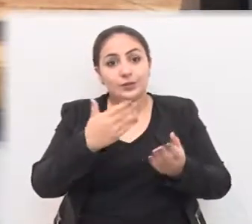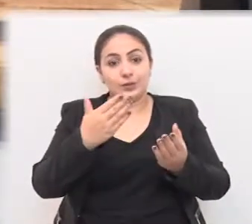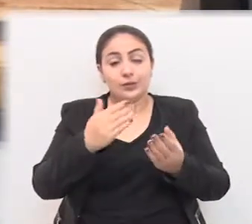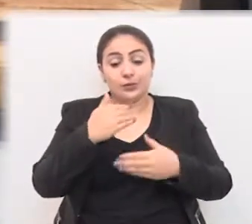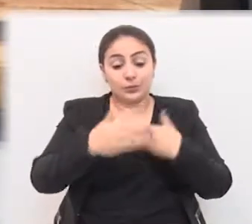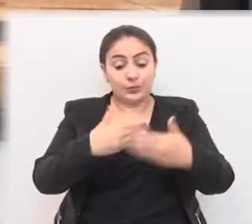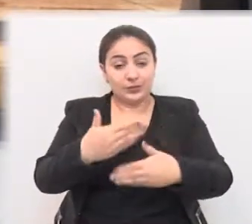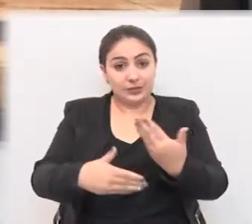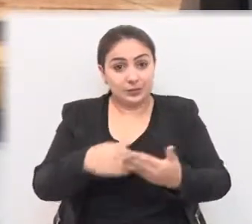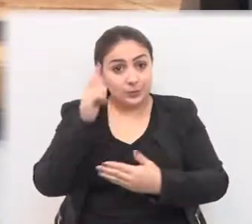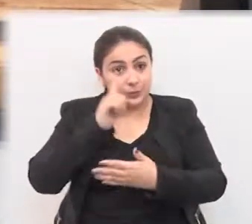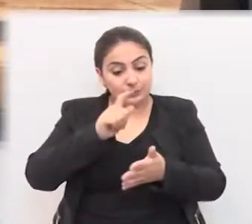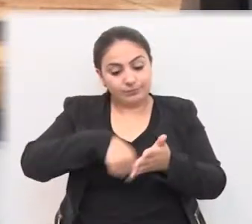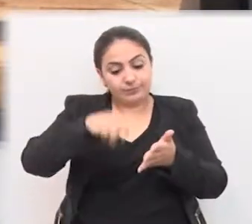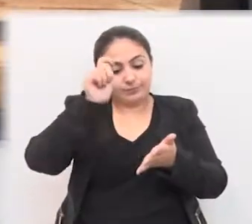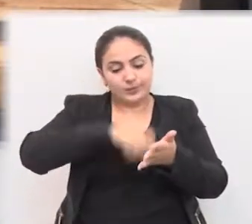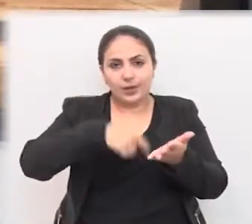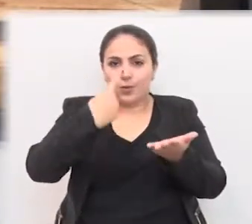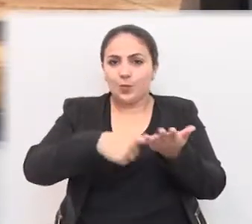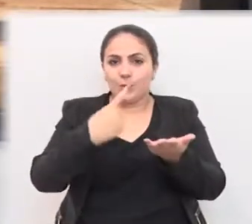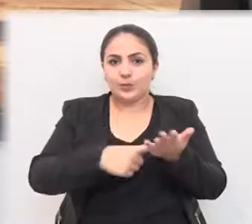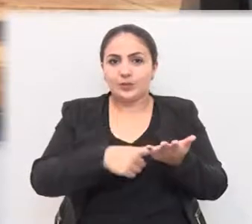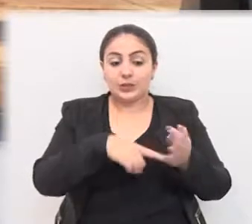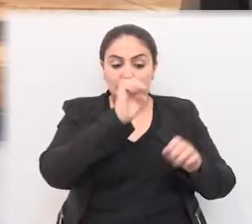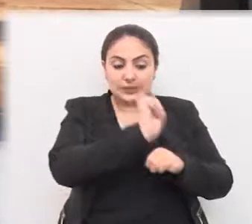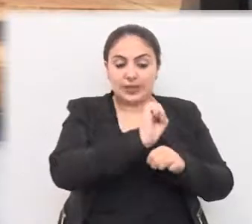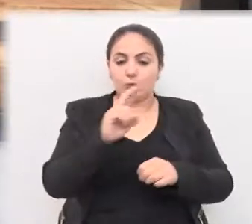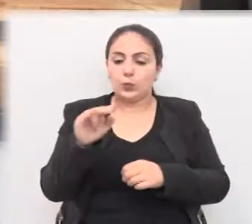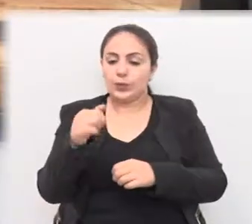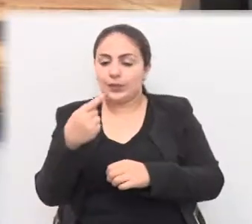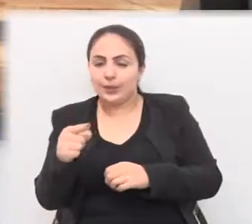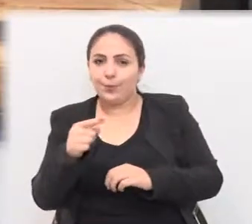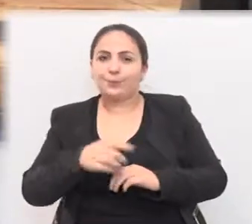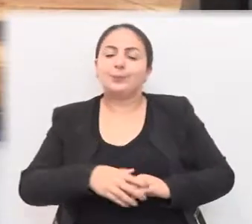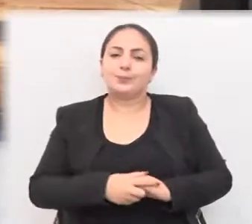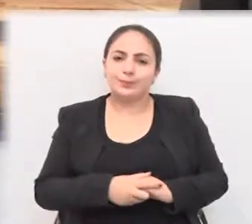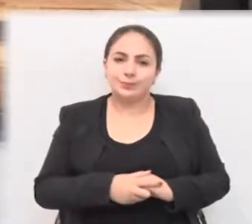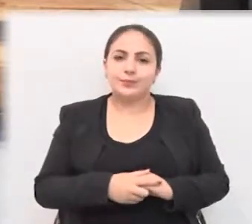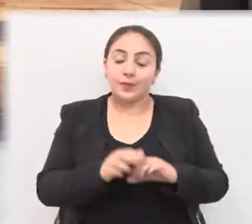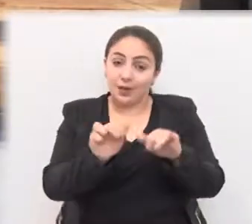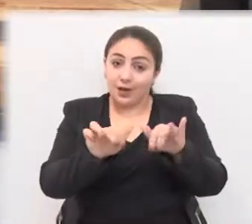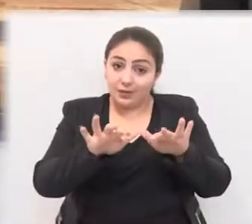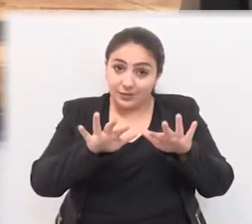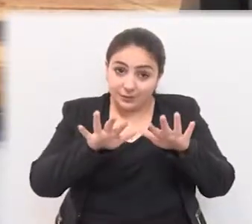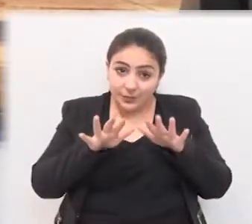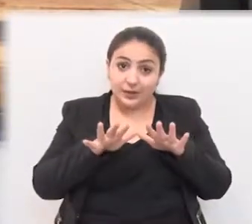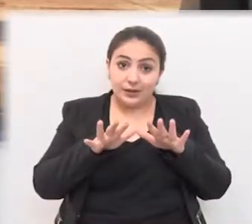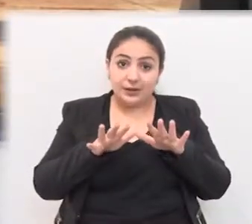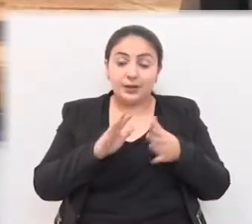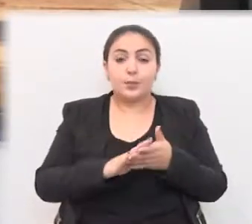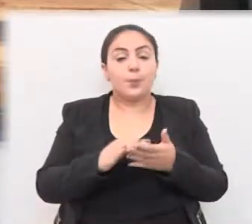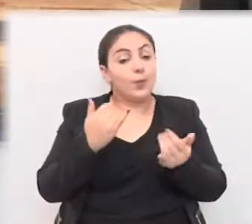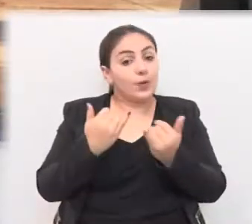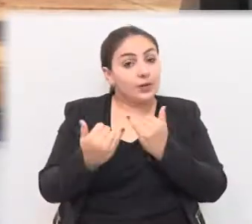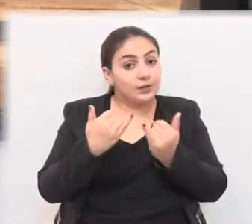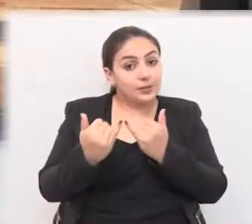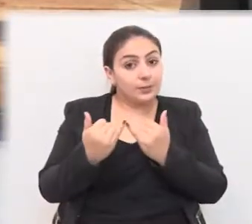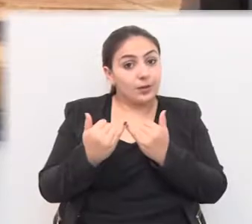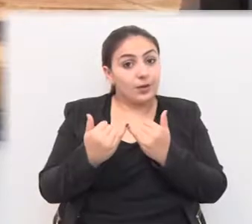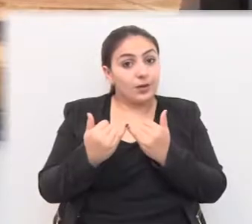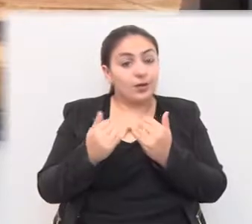culminou com a assinatura do termo de compromisso entre o Estado e a União. A Assembleia Legislativa, por